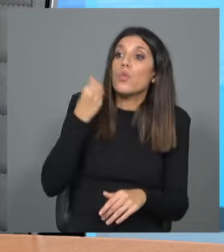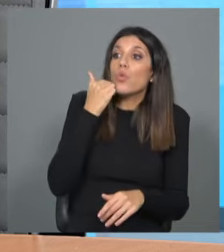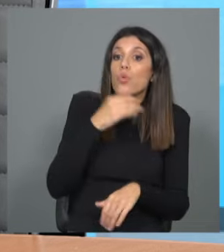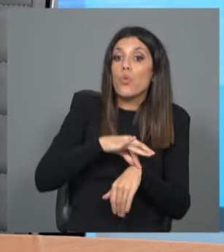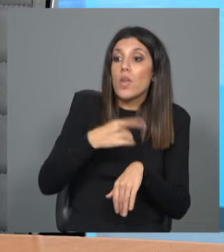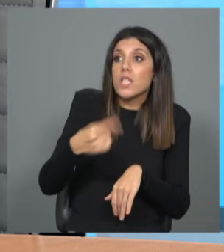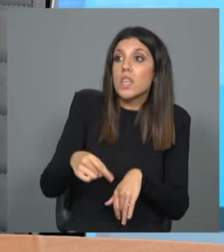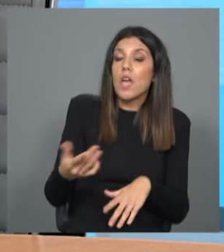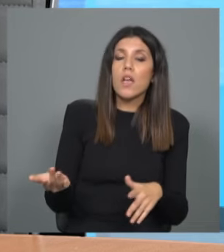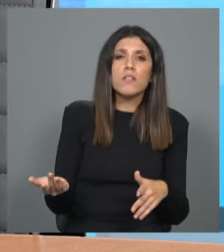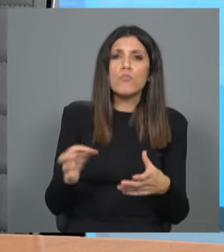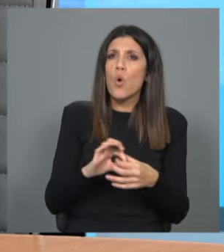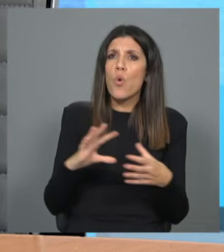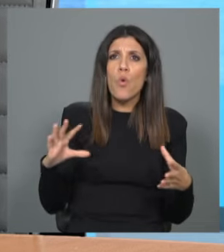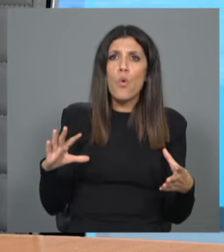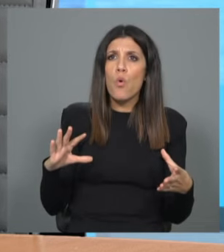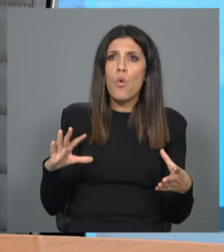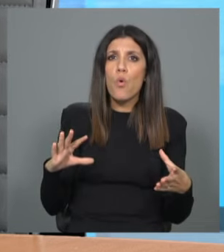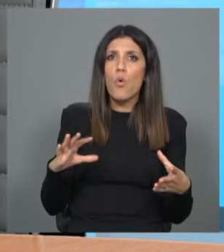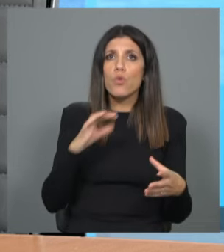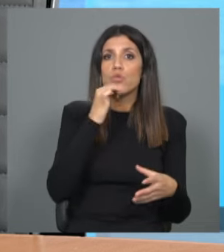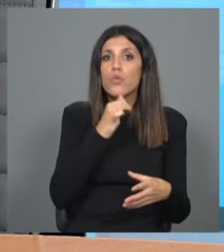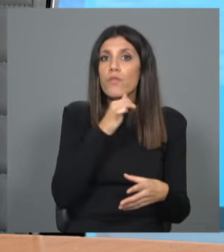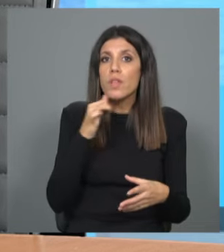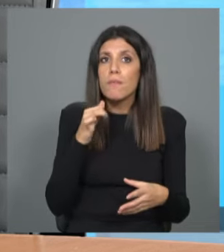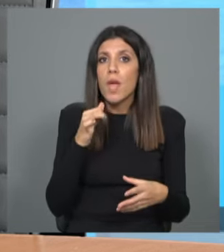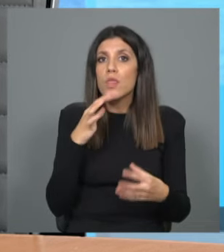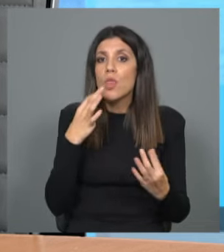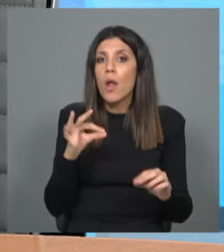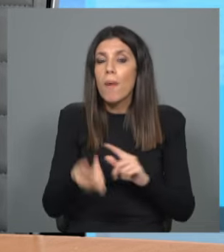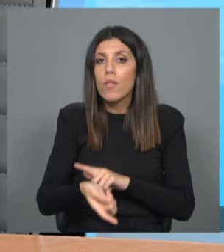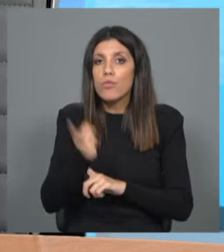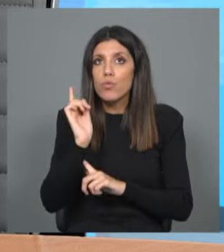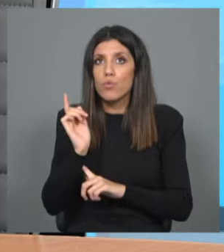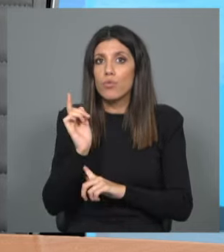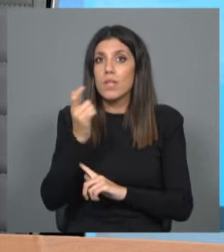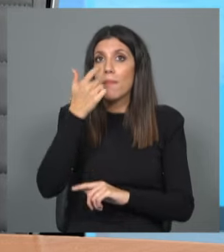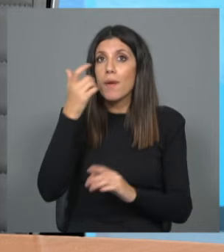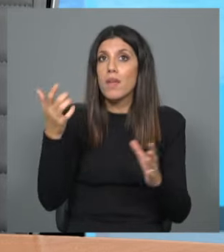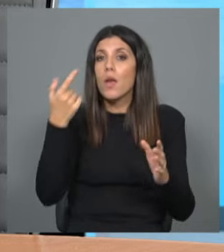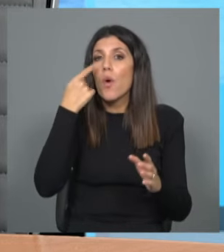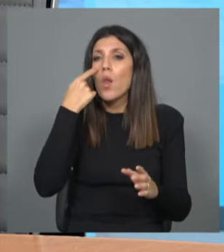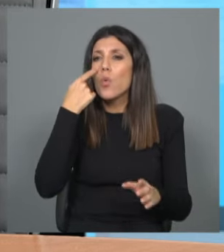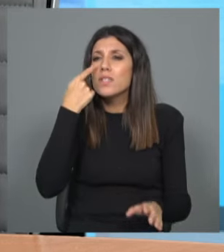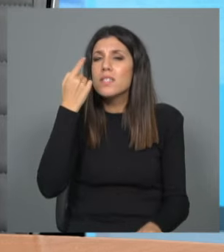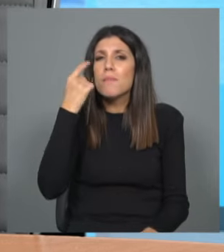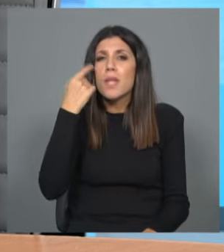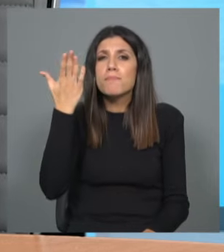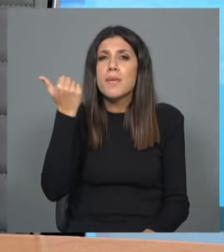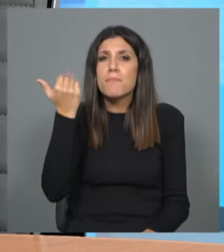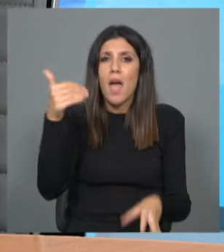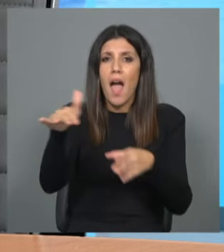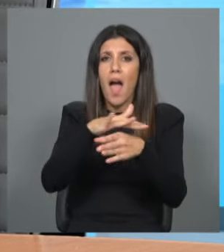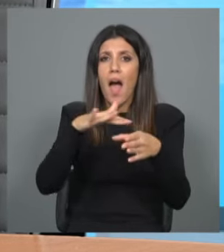Vivemos a normalização do sofrimento e, infelizmente, um desconhecimento, uma iliteracia nestas